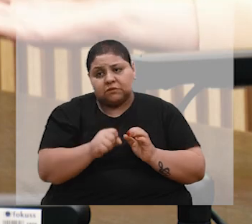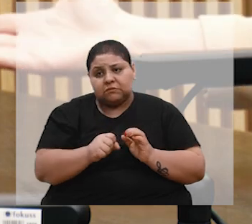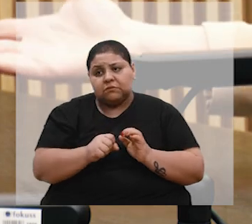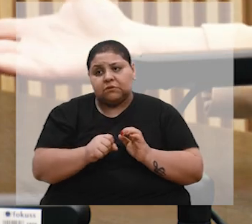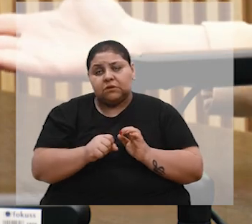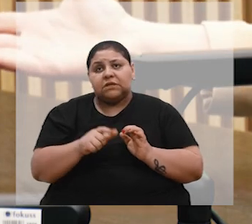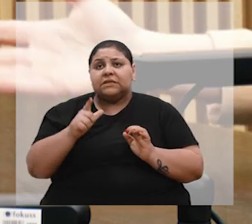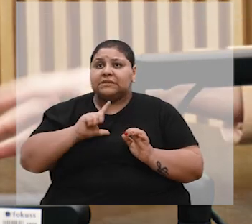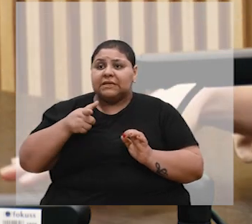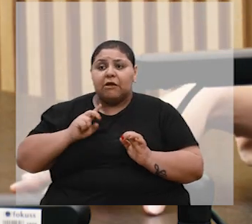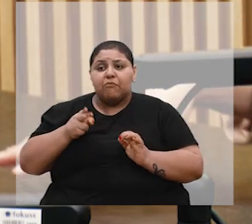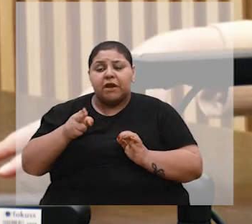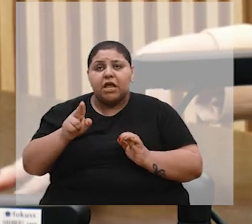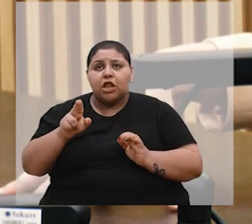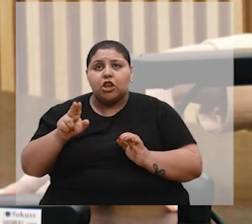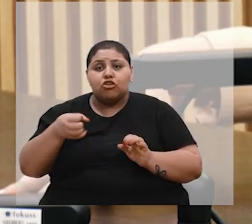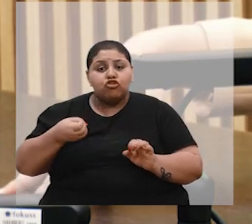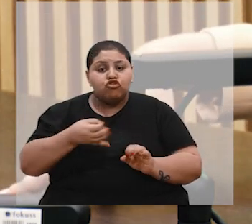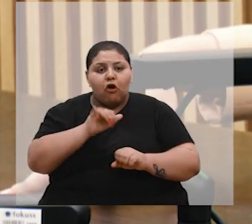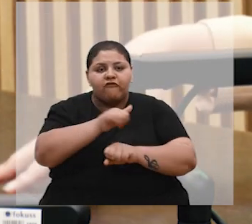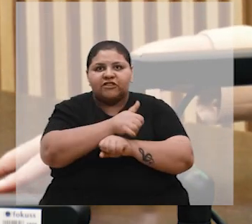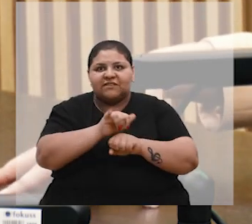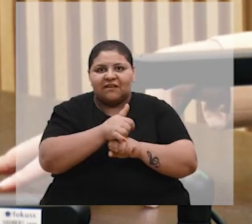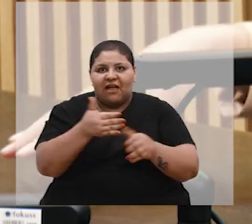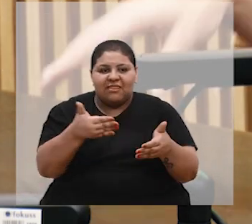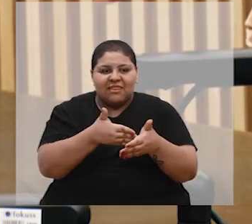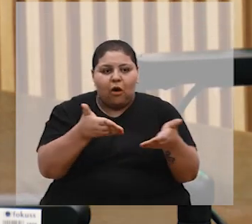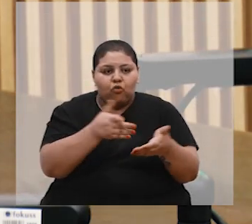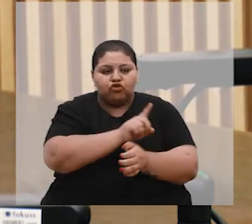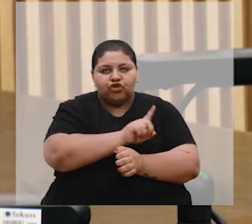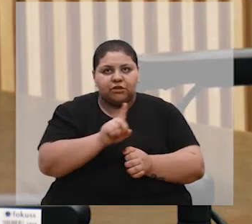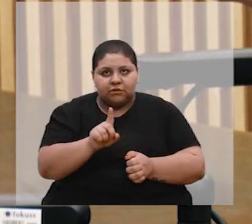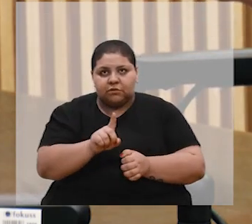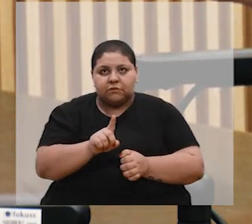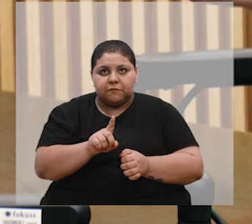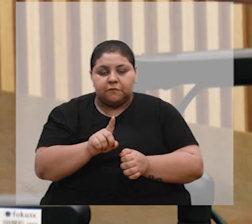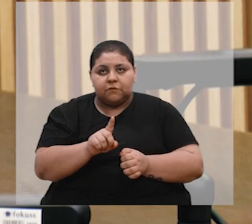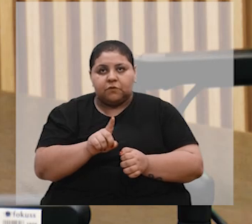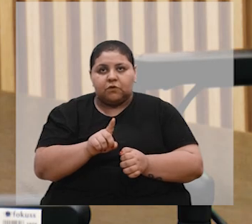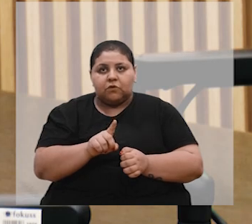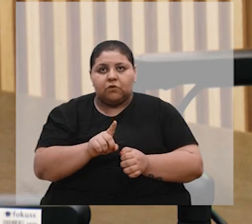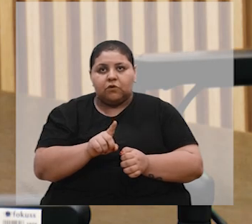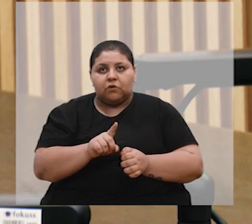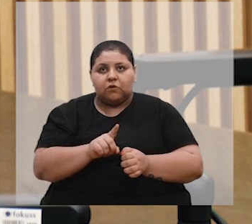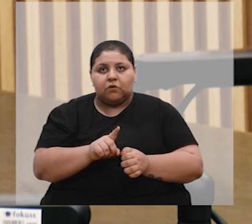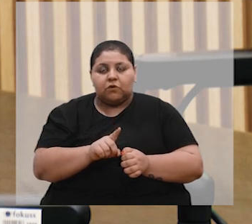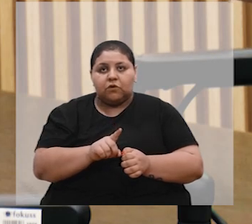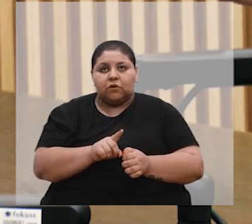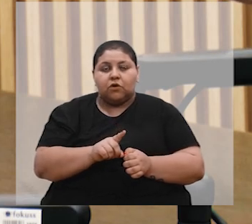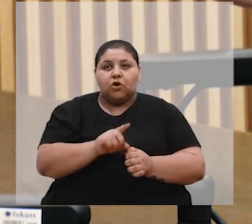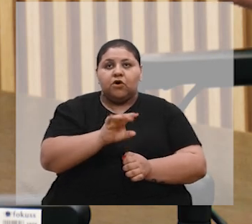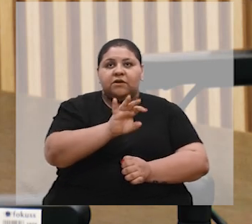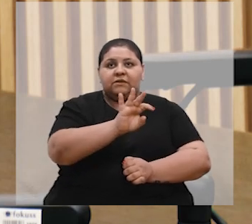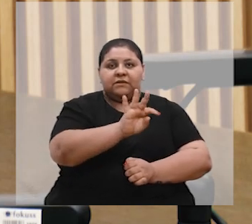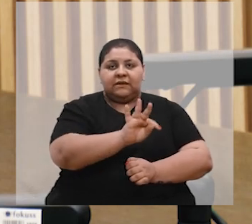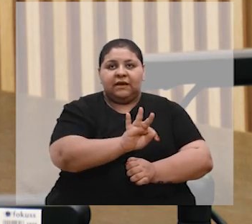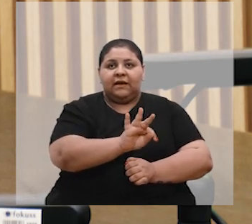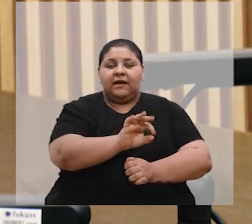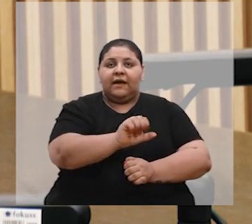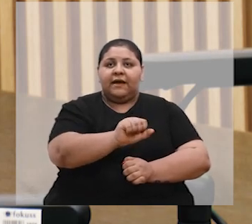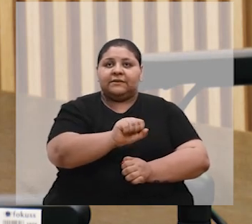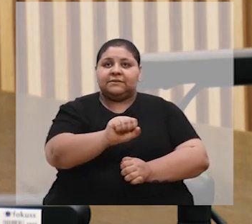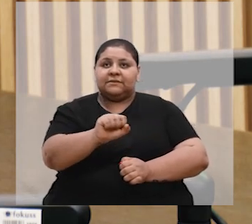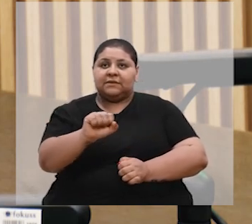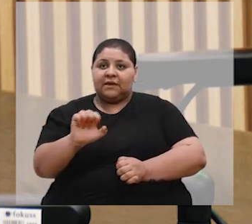nós temos novas ferramentas, né? Mas até hoje não foi, não aconteceu. E olha que interessante. O Tribunal Superior Eleitoral, ele